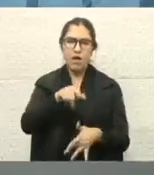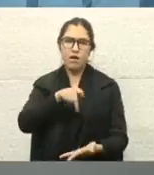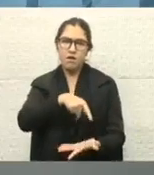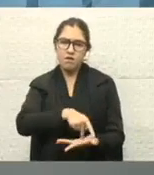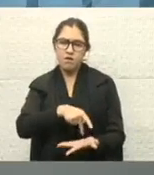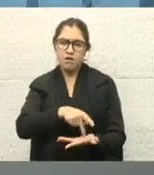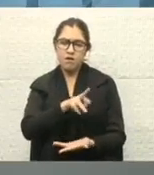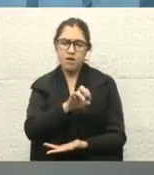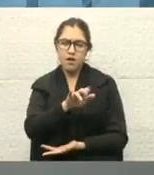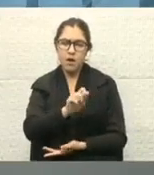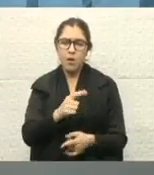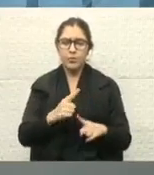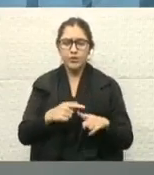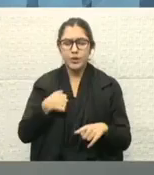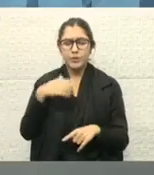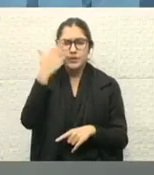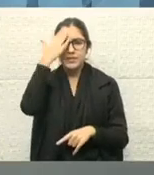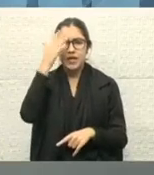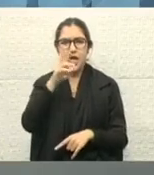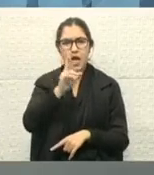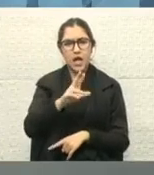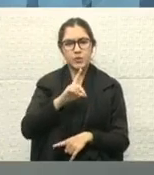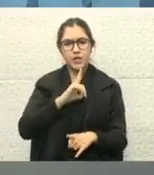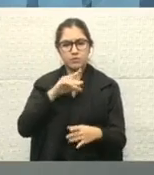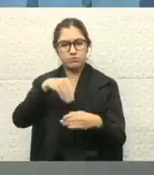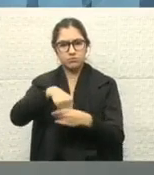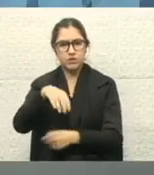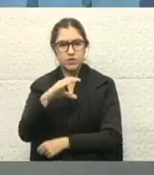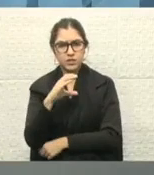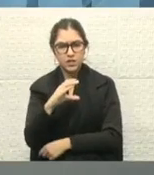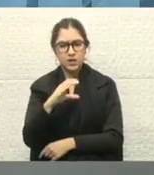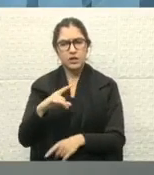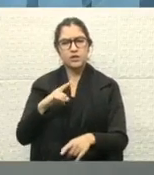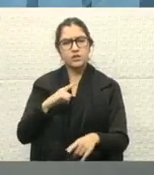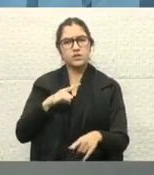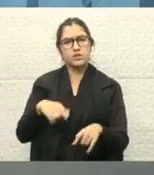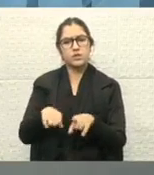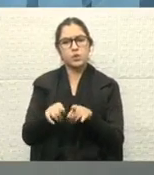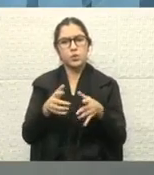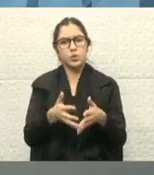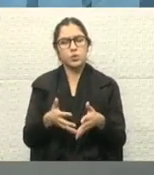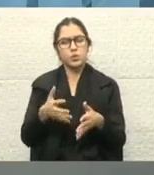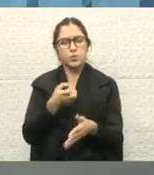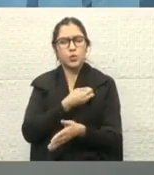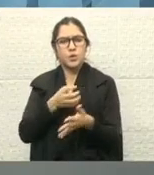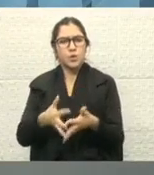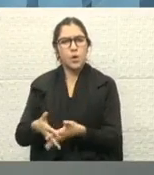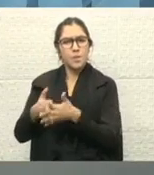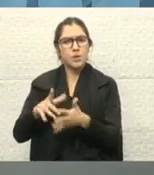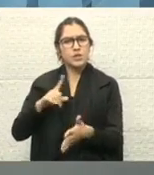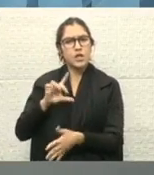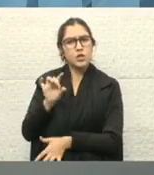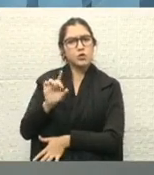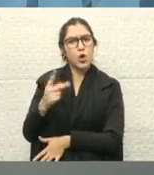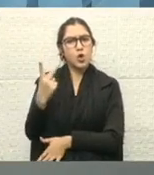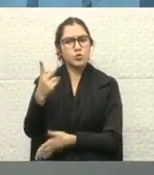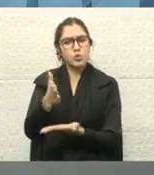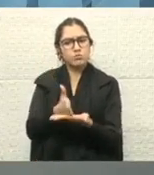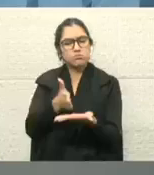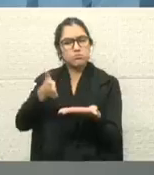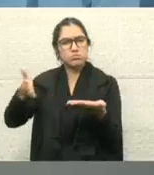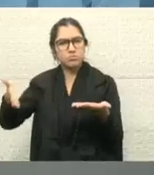real, porque eu sei que R está contido em C, e ter um número complexo que possui apenas a sua